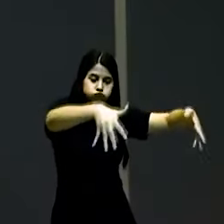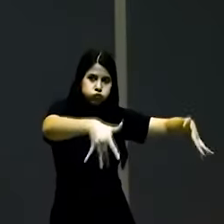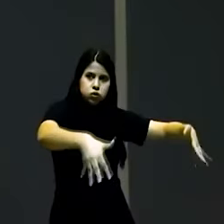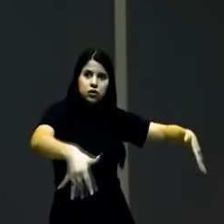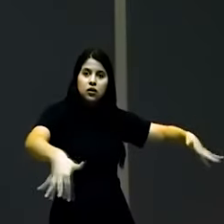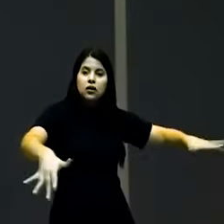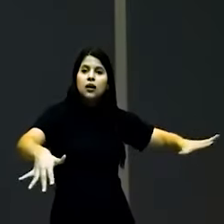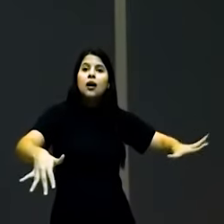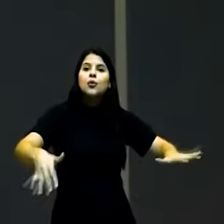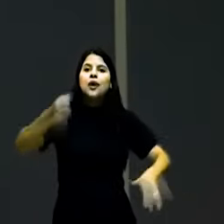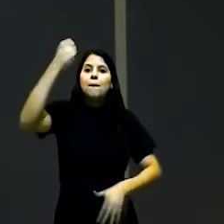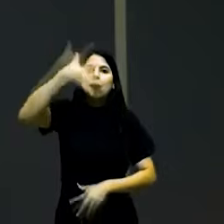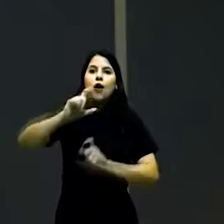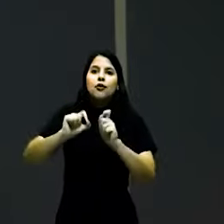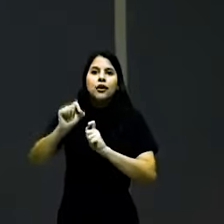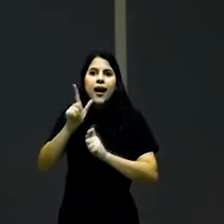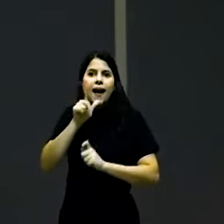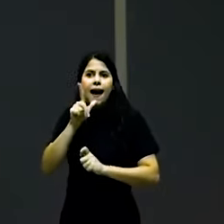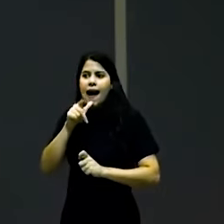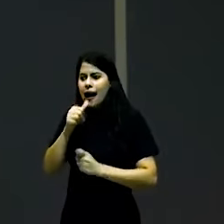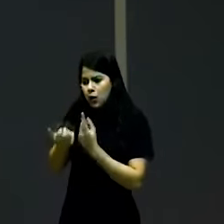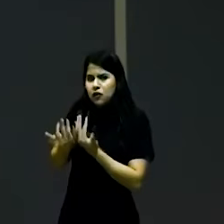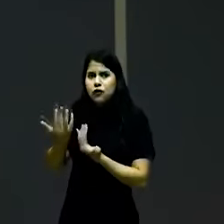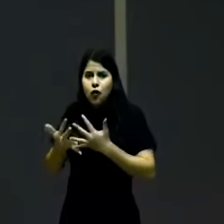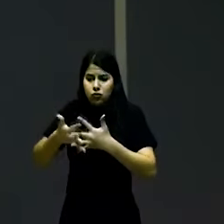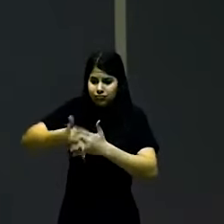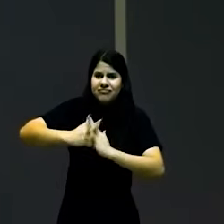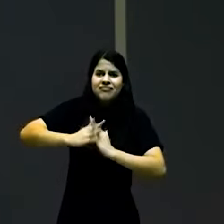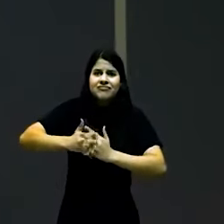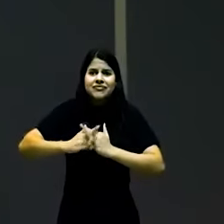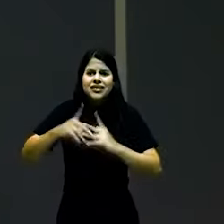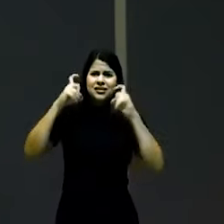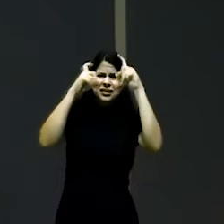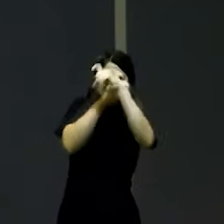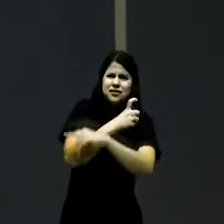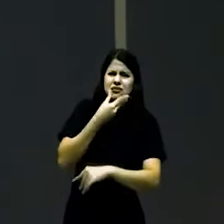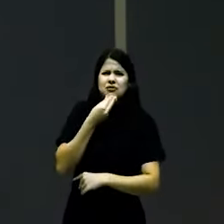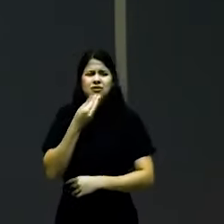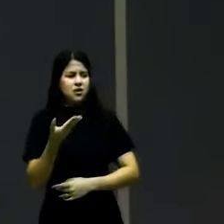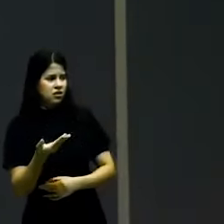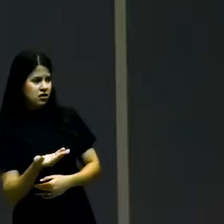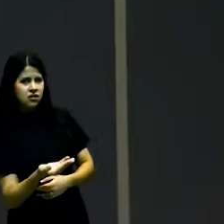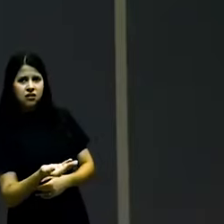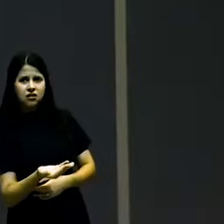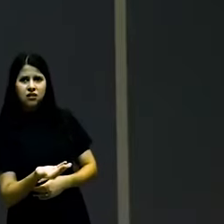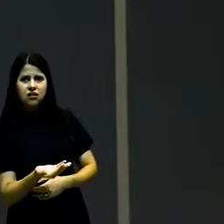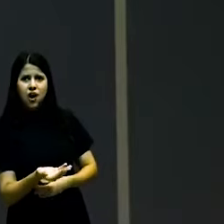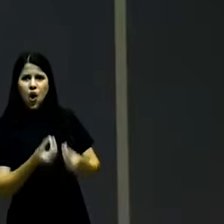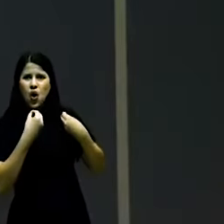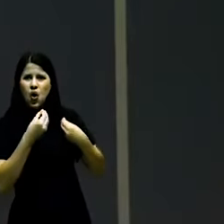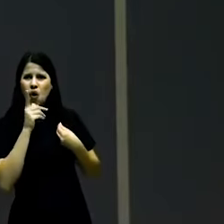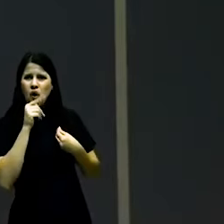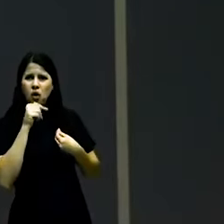Só para dificultar, para eles entenderem. Talvez aqueles profetas de Baal estavam dizendo o seguinte: mas se no seco não pegou